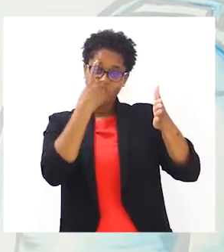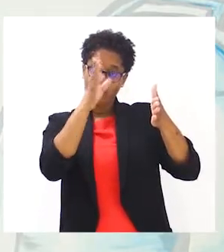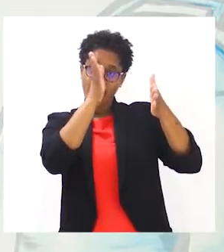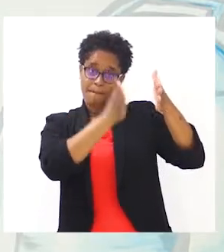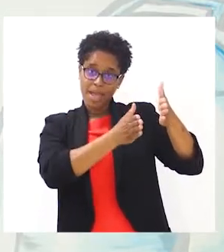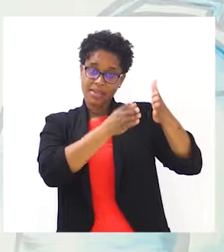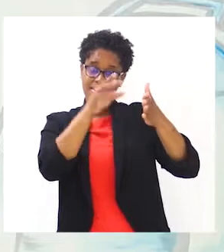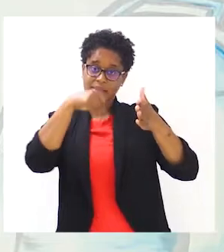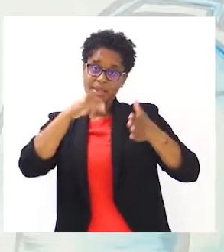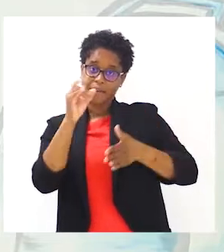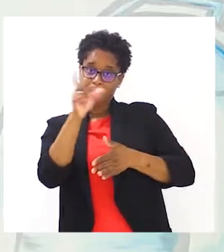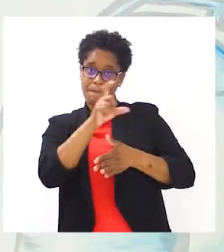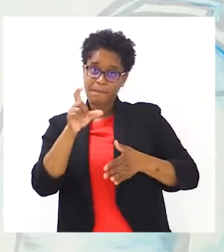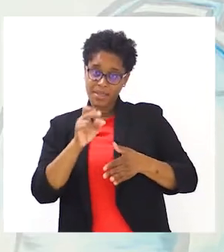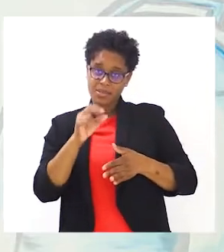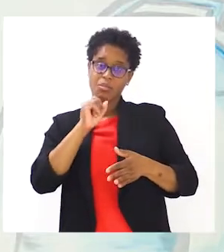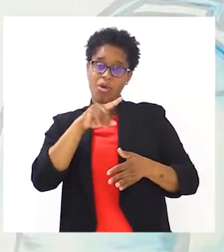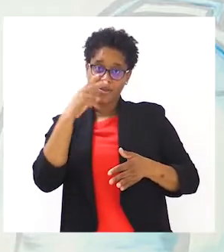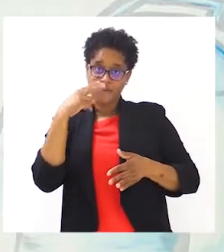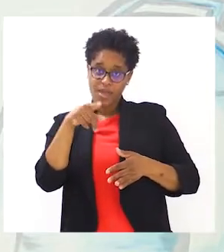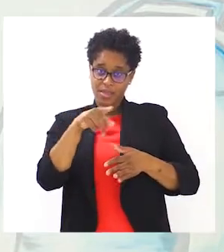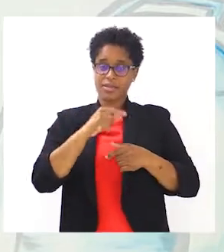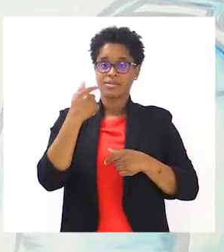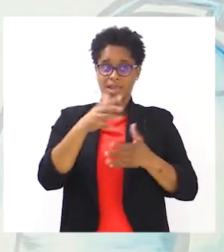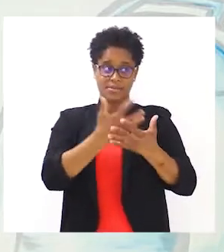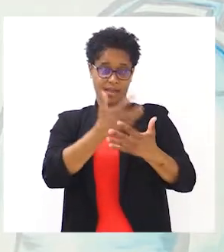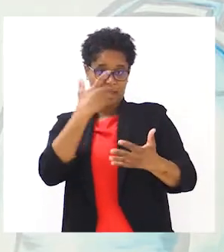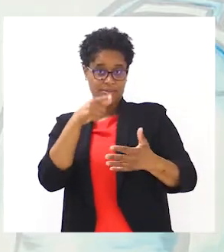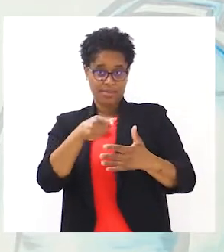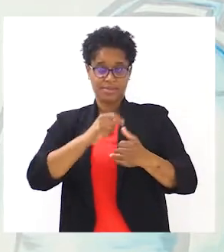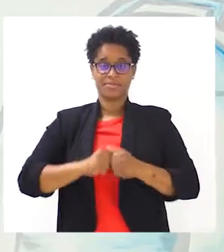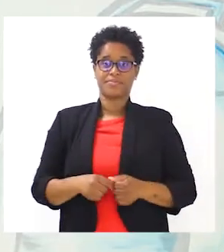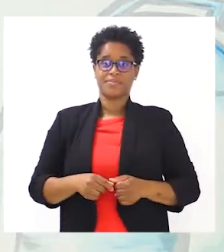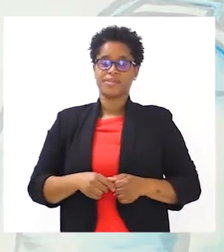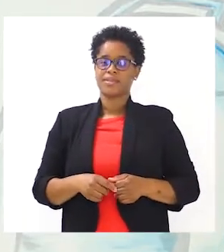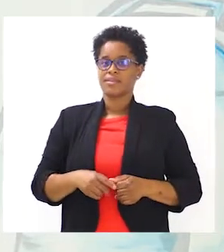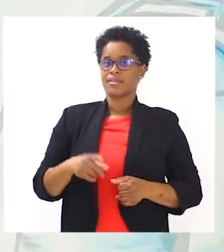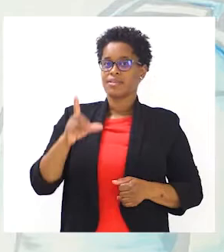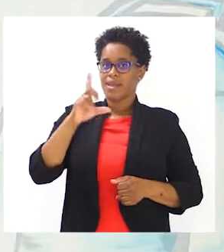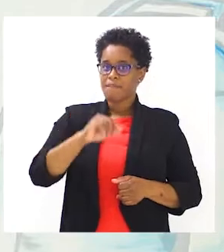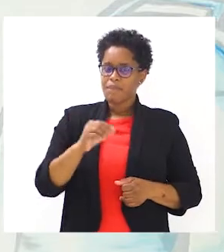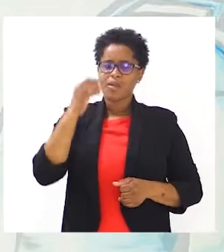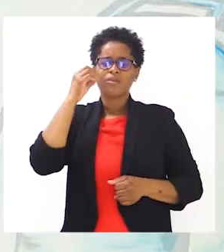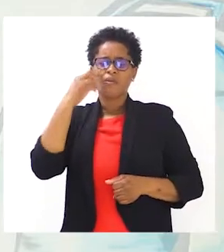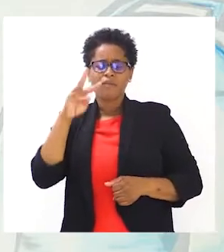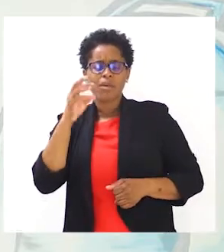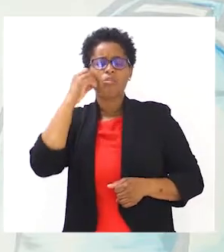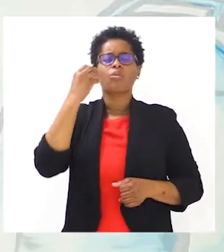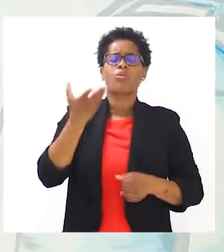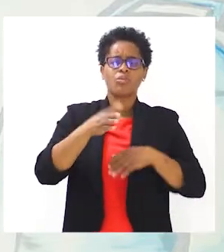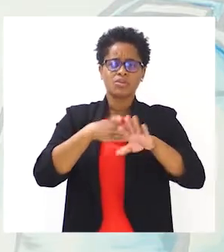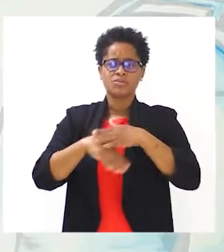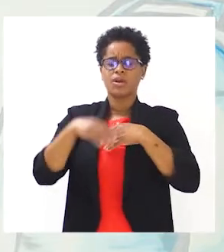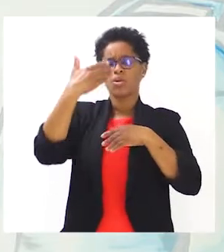da pizza, como podem ver, destacada, não é? E vamos ver como é que se representa o